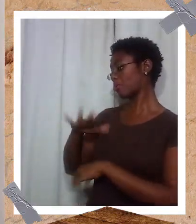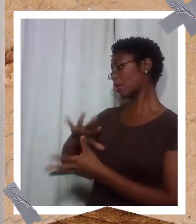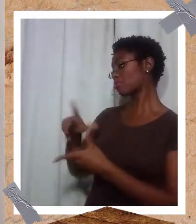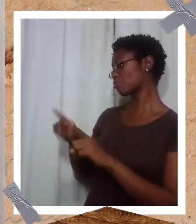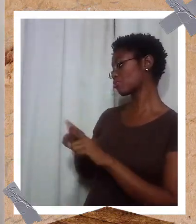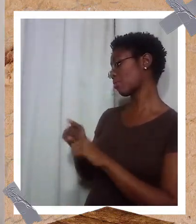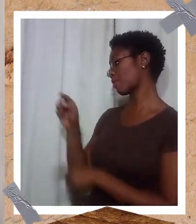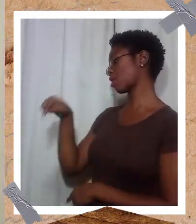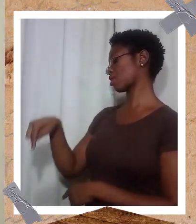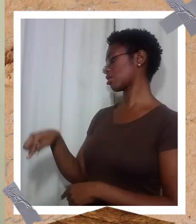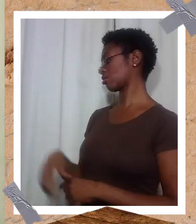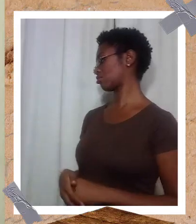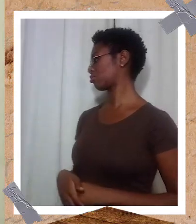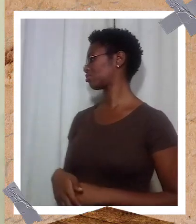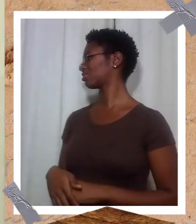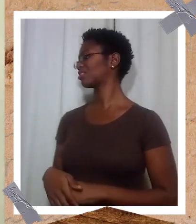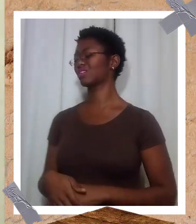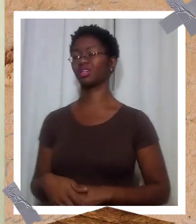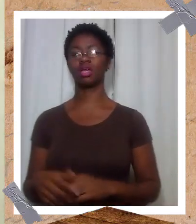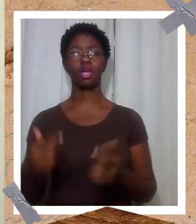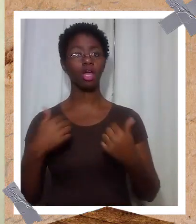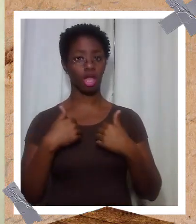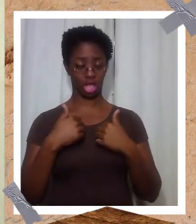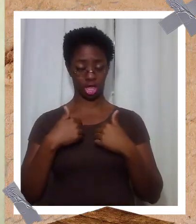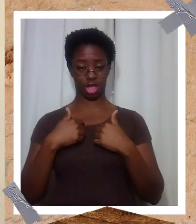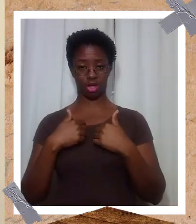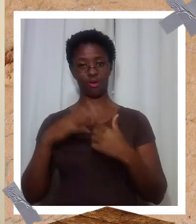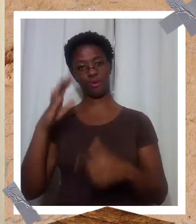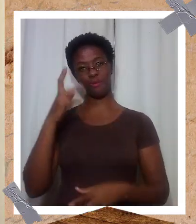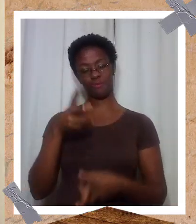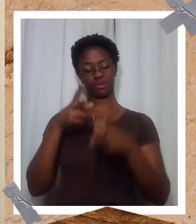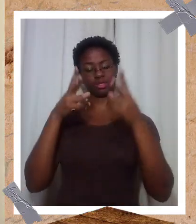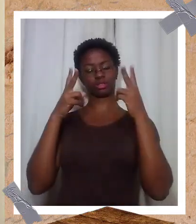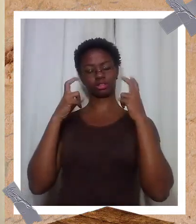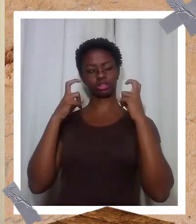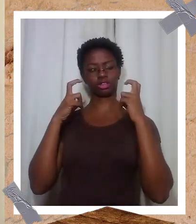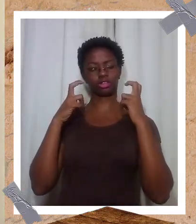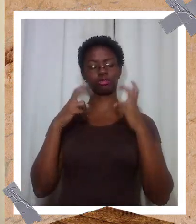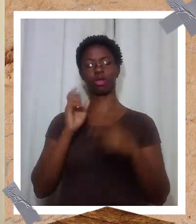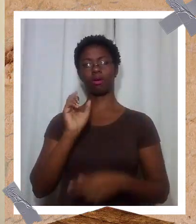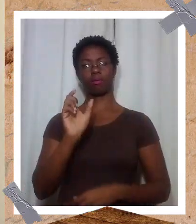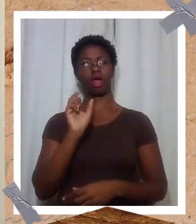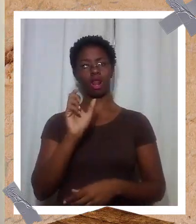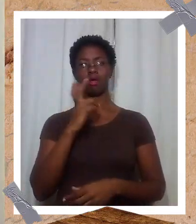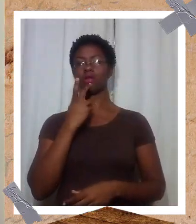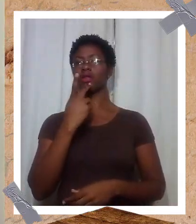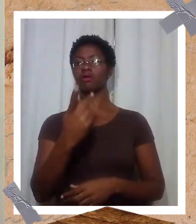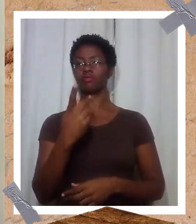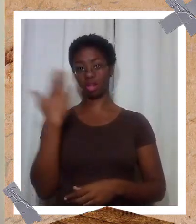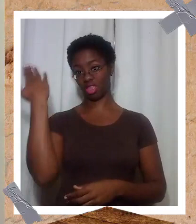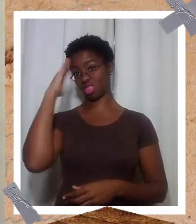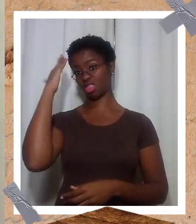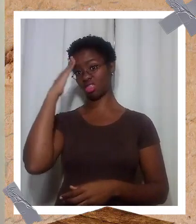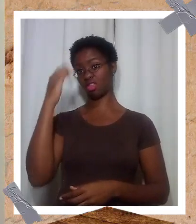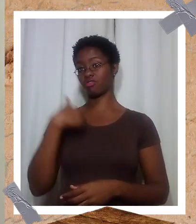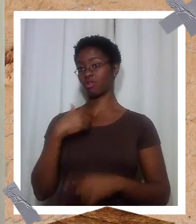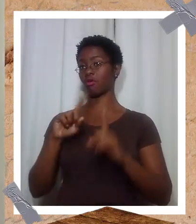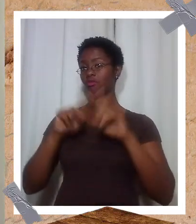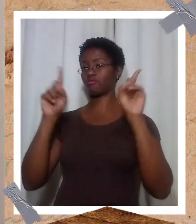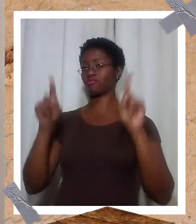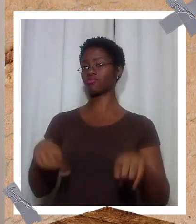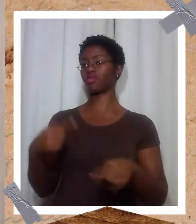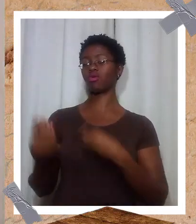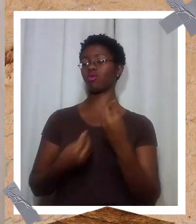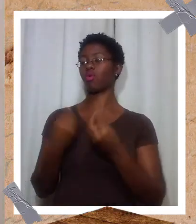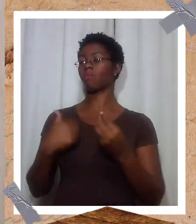começava, pô, mas tu não vai se animar? Eu percebi, quando ele falou para mim uma palavra, que aí eu entendi o meu papel e aonde que eu ia